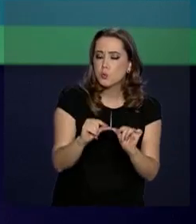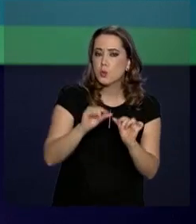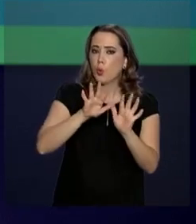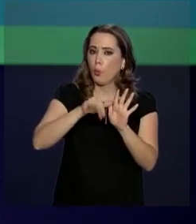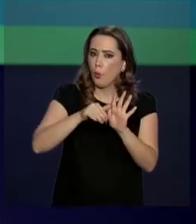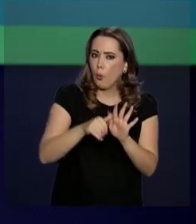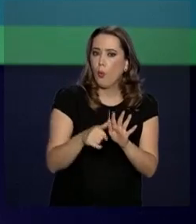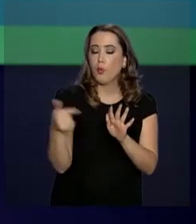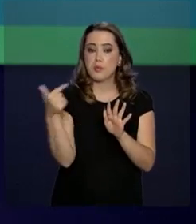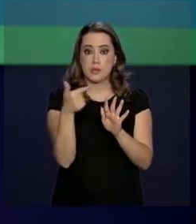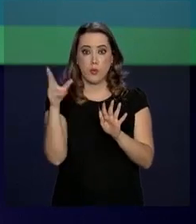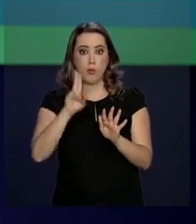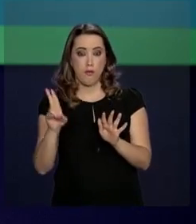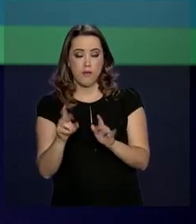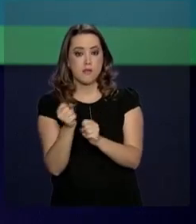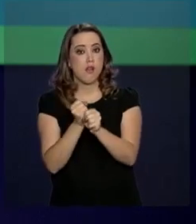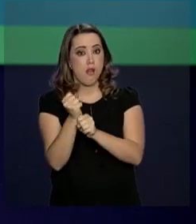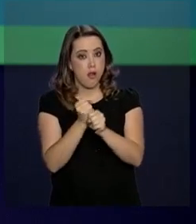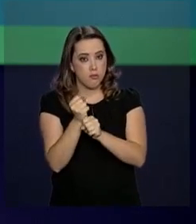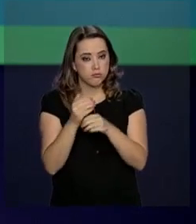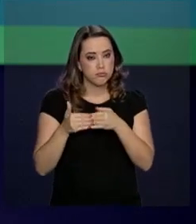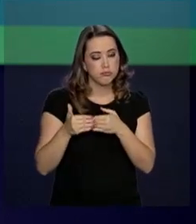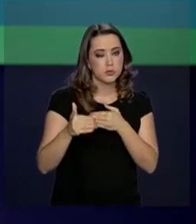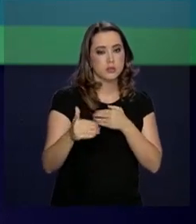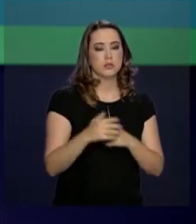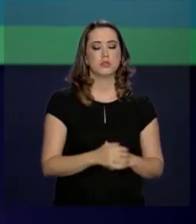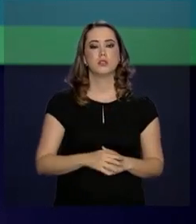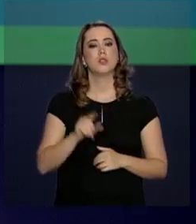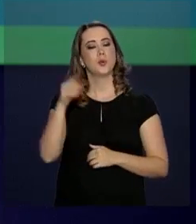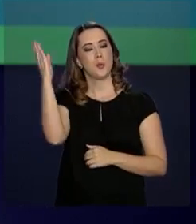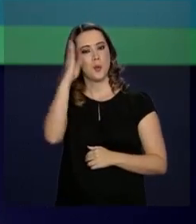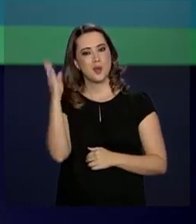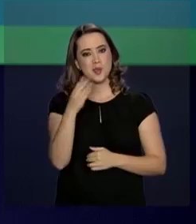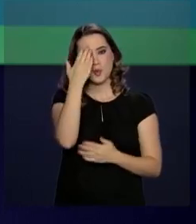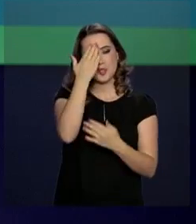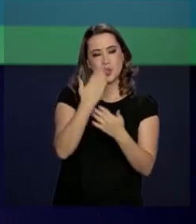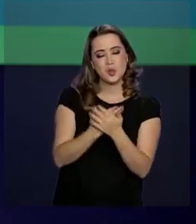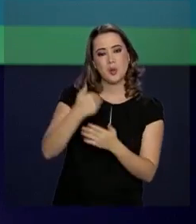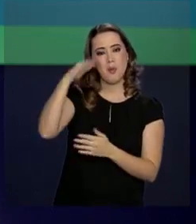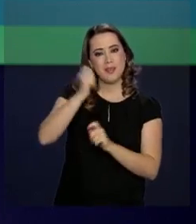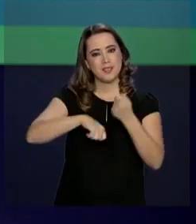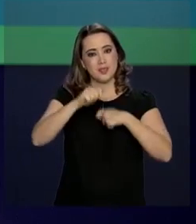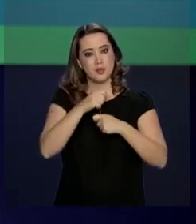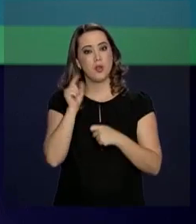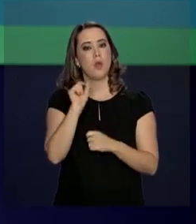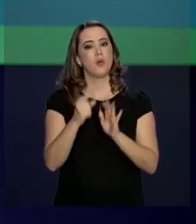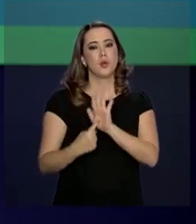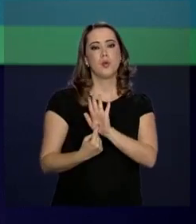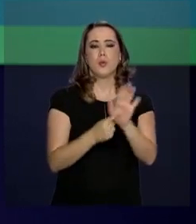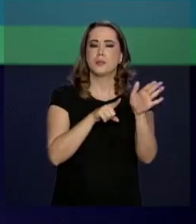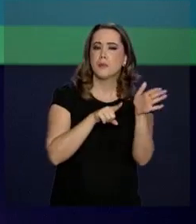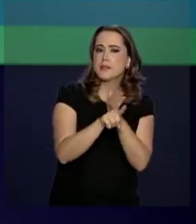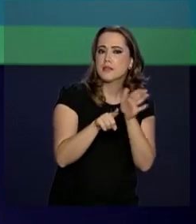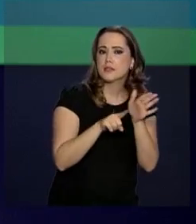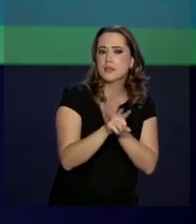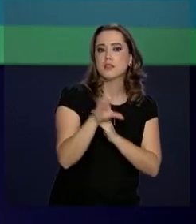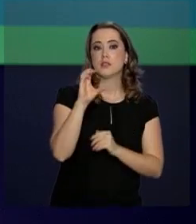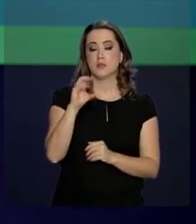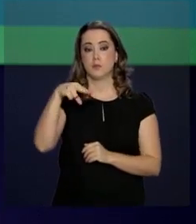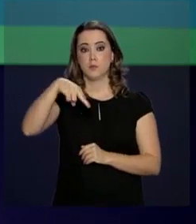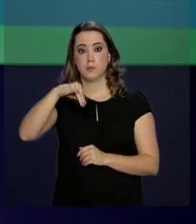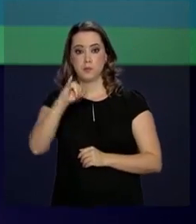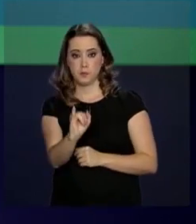públicos pelo segundo ano seguido. E brasileiros estão mais confiantes com os rumos da economia. É o que mostra levantamento da